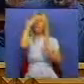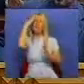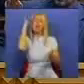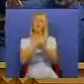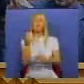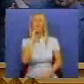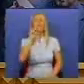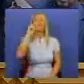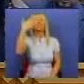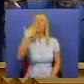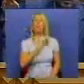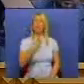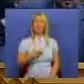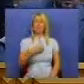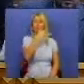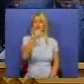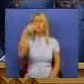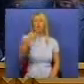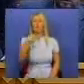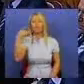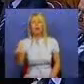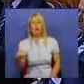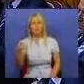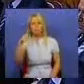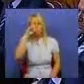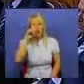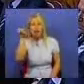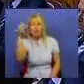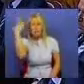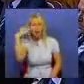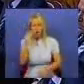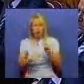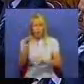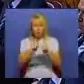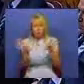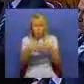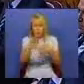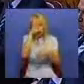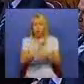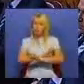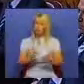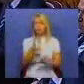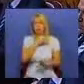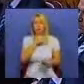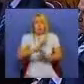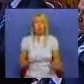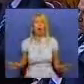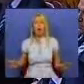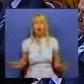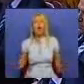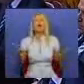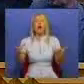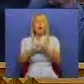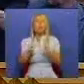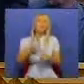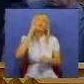31 de dezembro de 2099. O Sr. Primeiro-Ministro não se lembra do que votou no Conselho de Ministros? Está decidido. E, na verdade, o problema qual